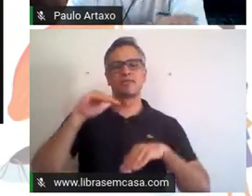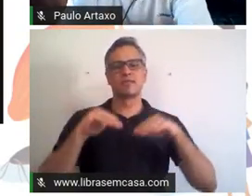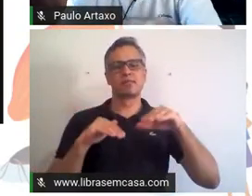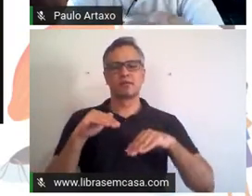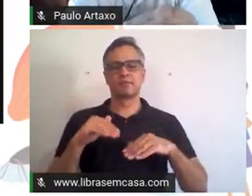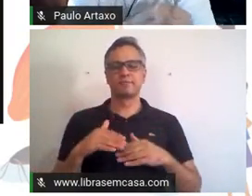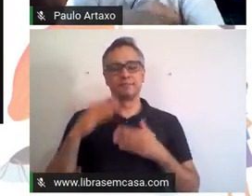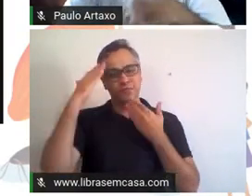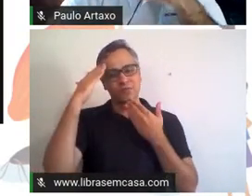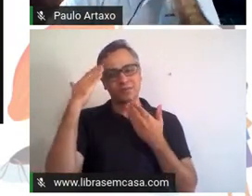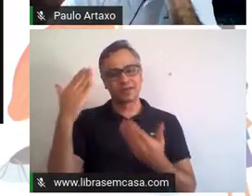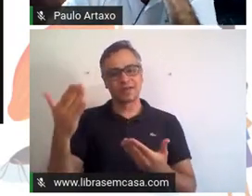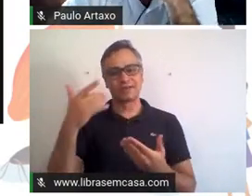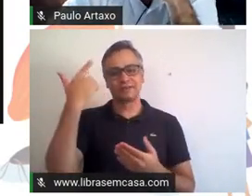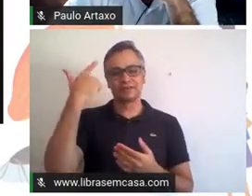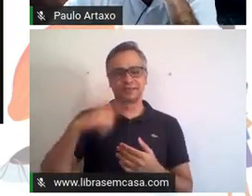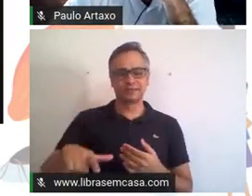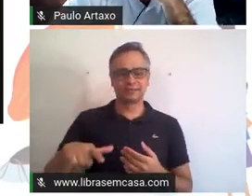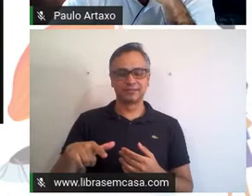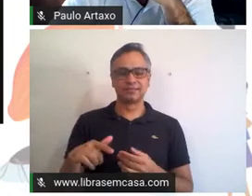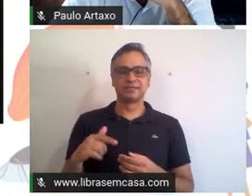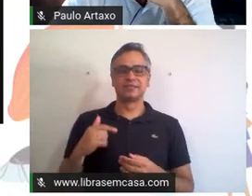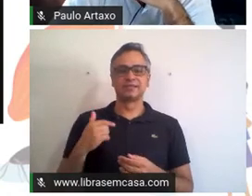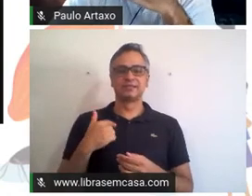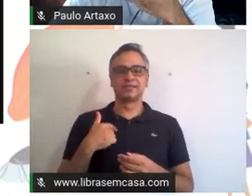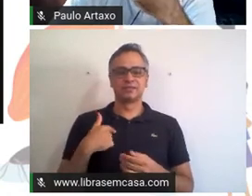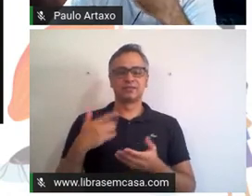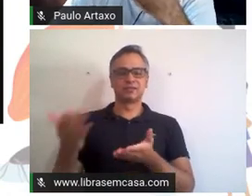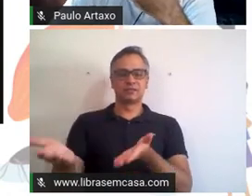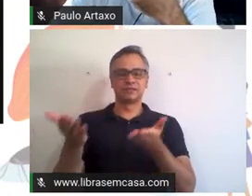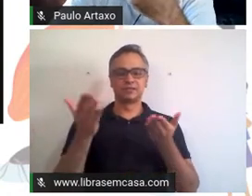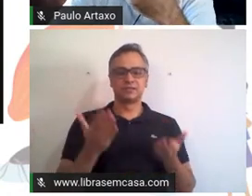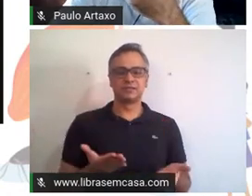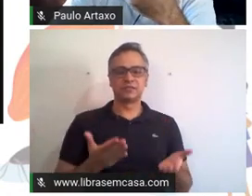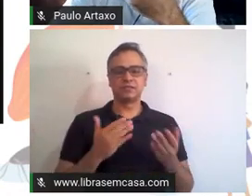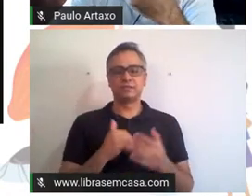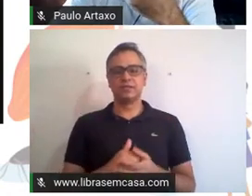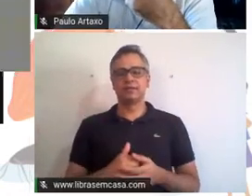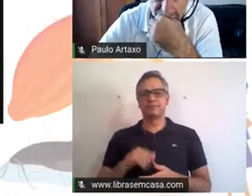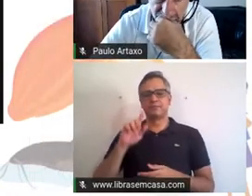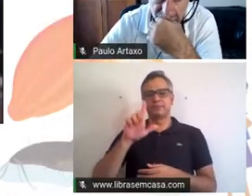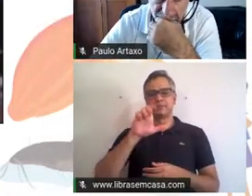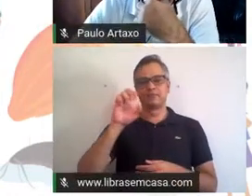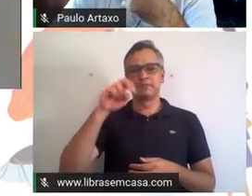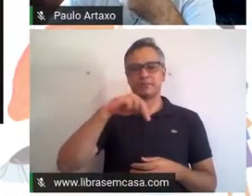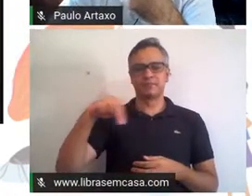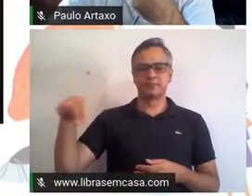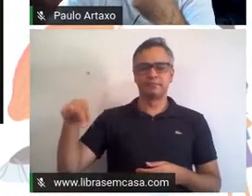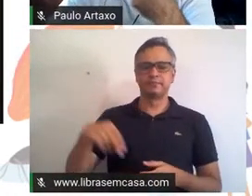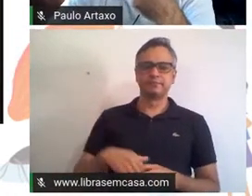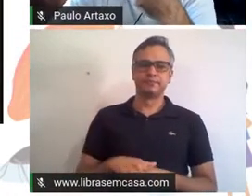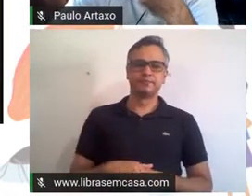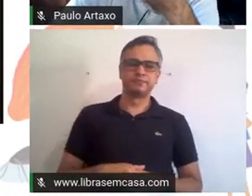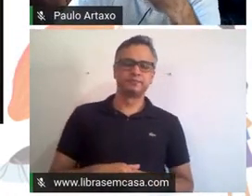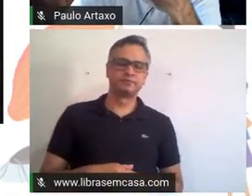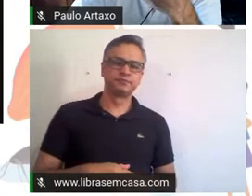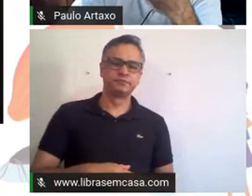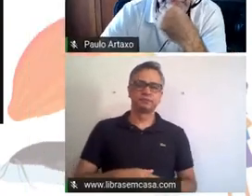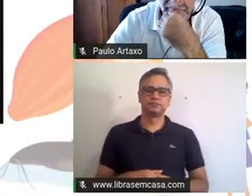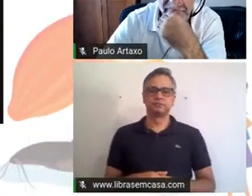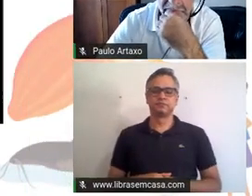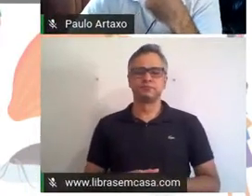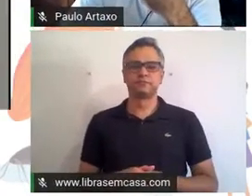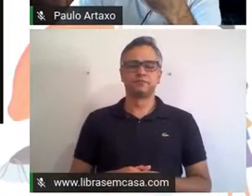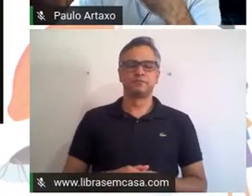muito obrigada novamente. E eu vou, então, chamar o Glenn agora de volta para encerrar essa mesa. Obrigada.